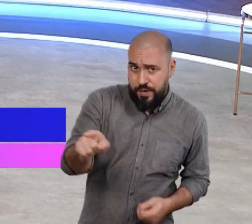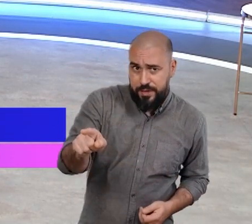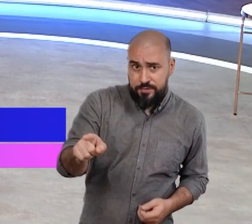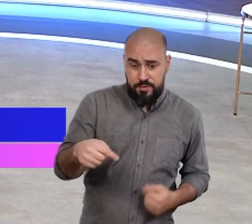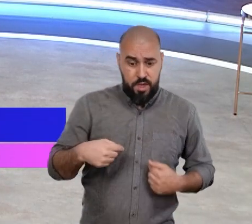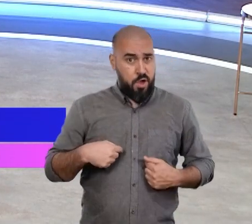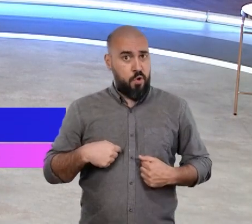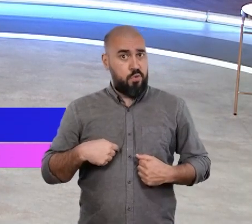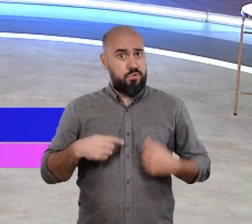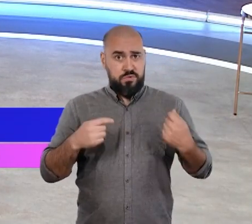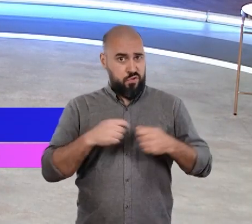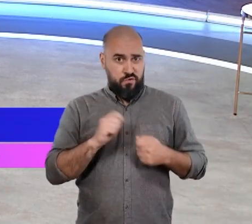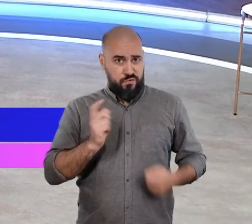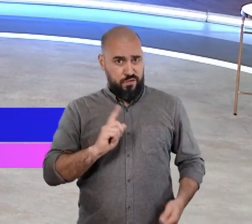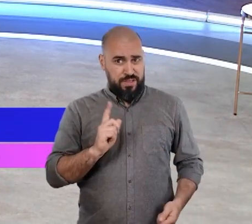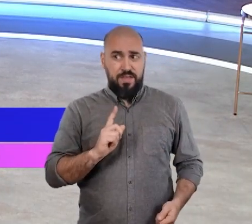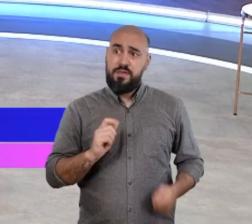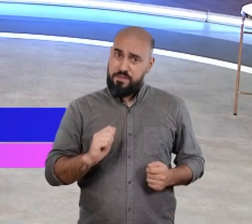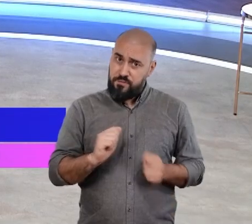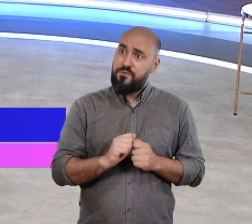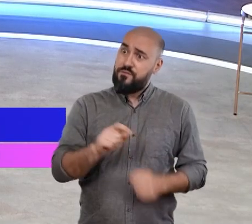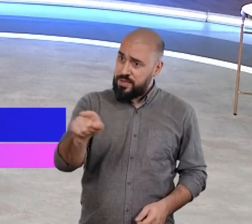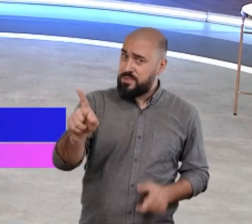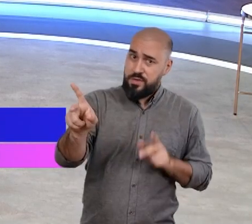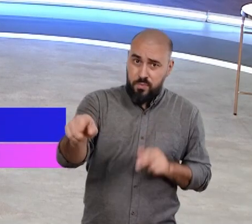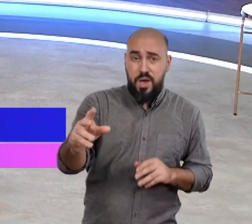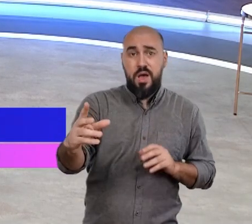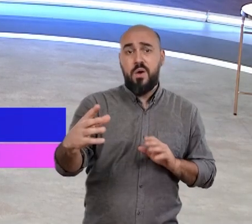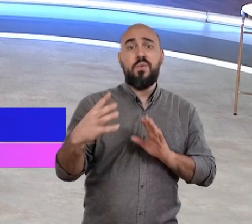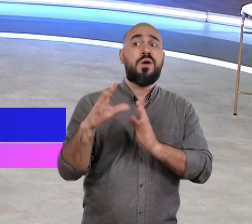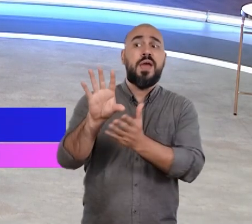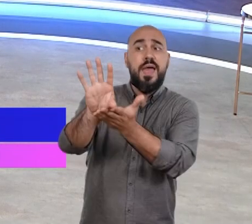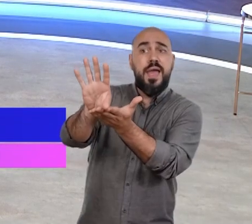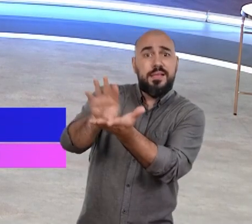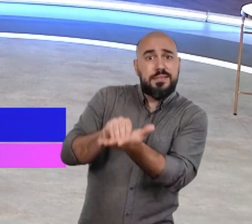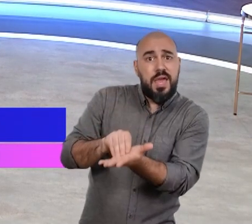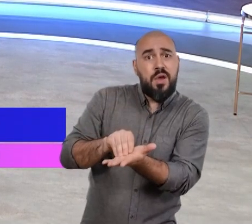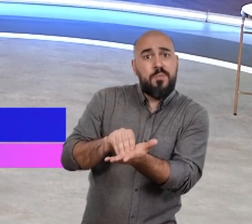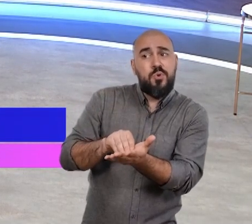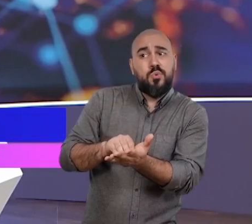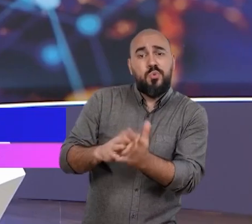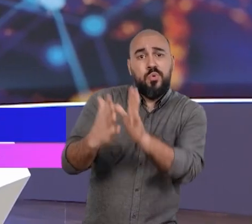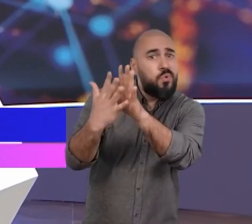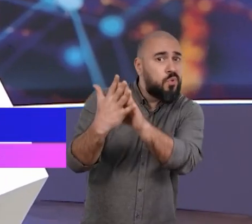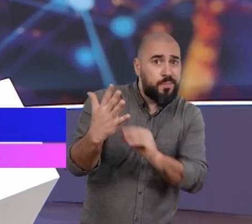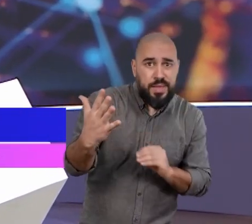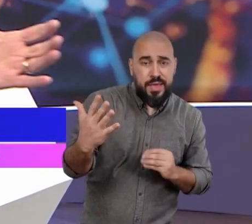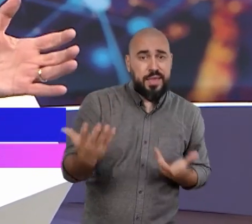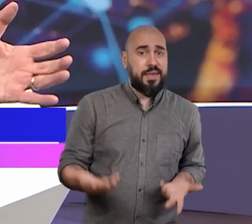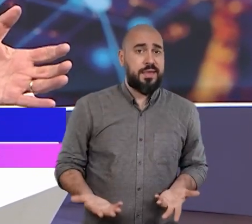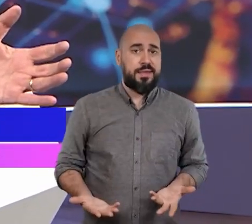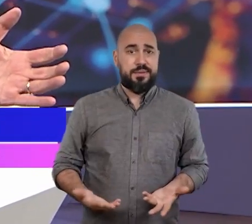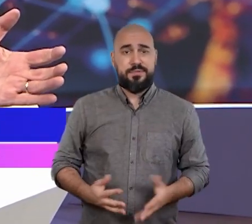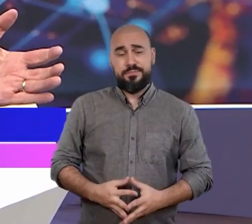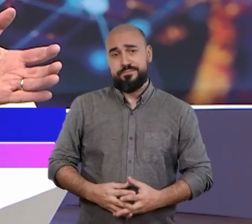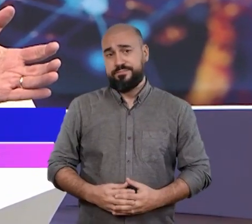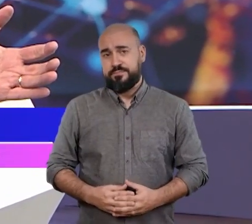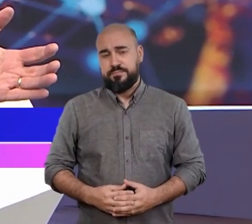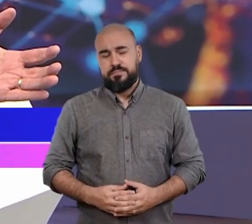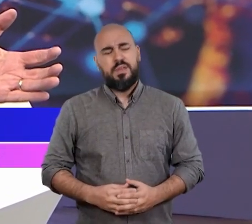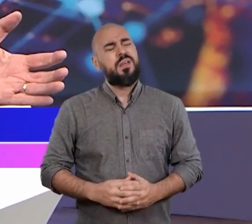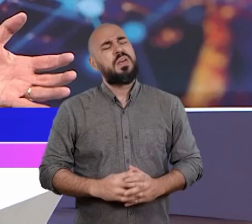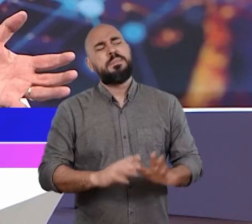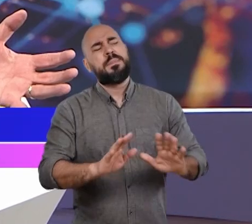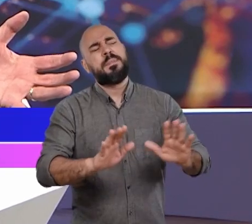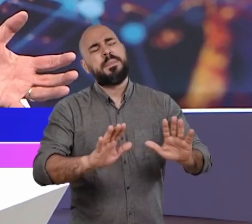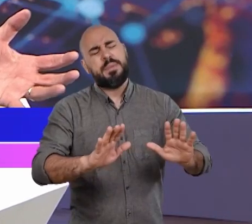Jesus aconteceu como um exemplo daquilo que ele espera que eu e você façamos. Tem gente que pode pensar assim, pastor,